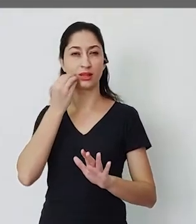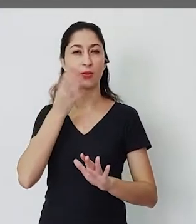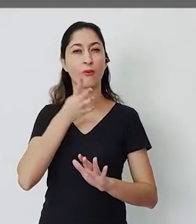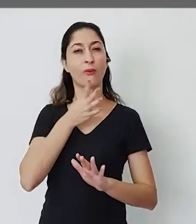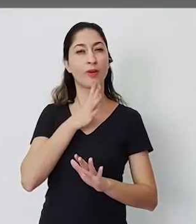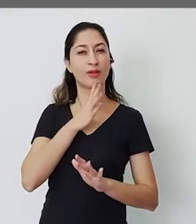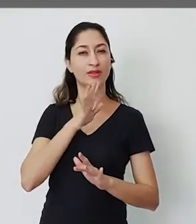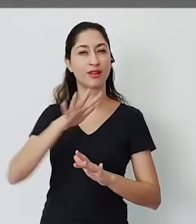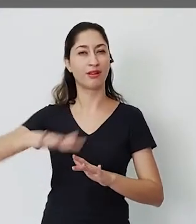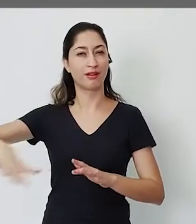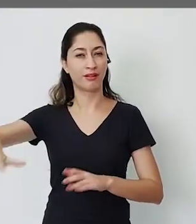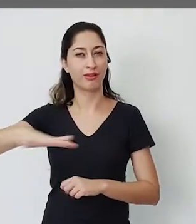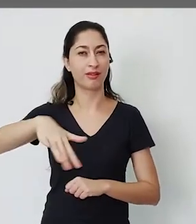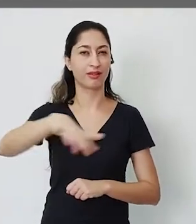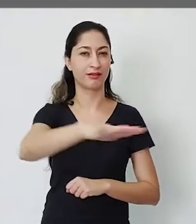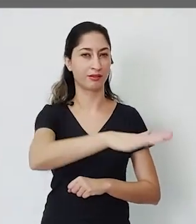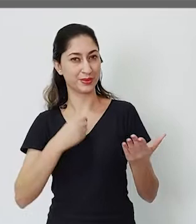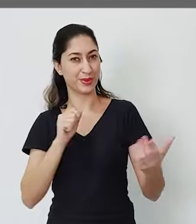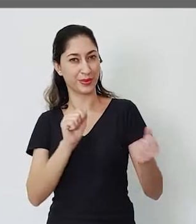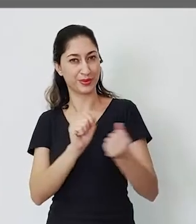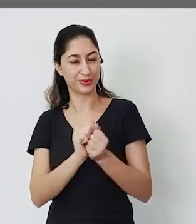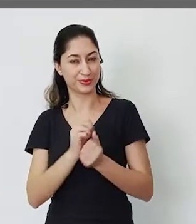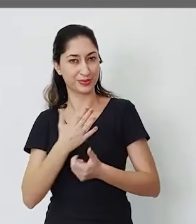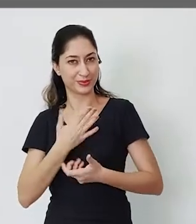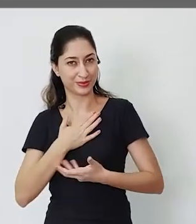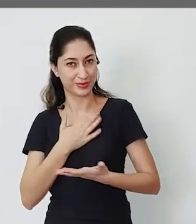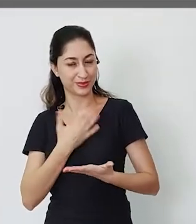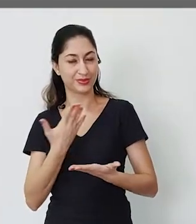atividade de atuação cultural na cidade, na cena aqui, né,